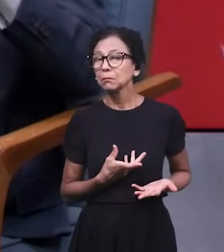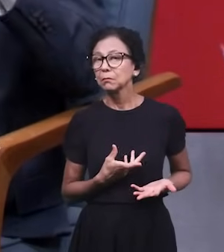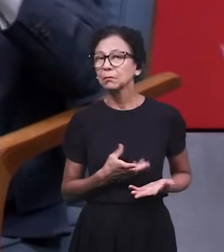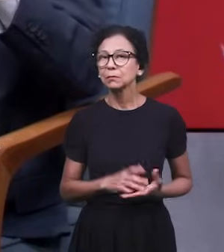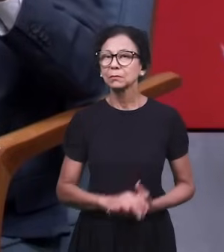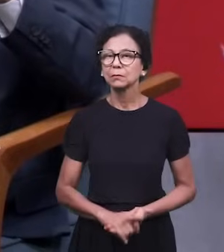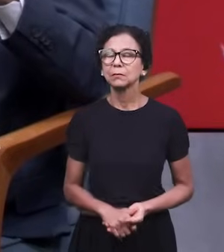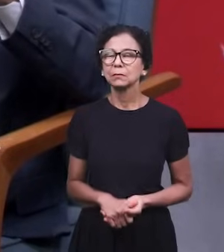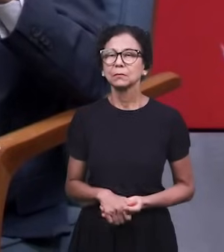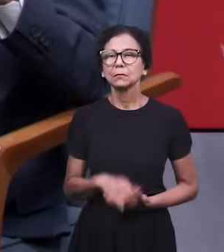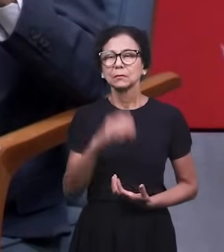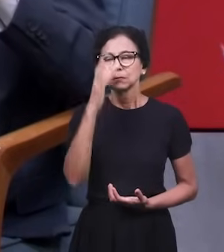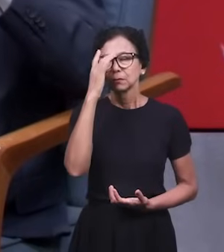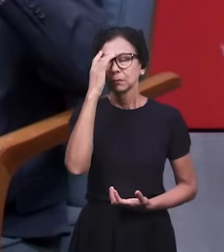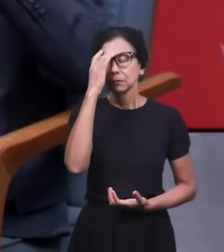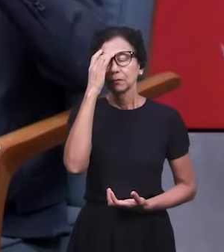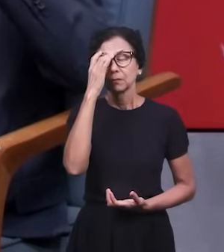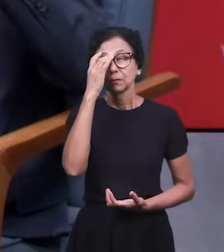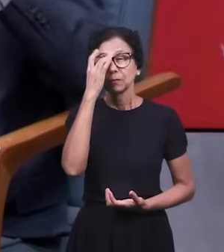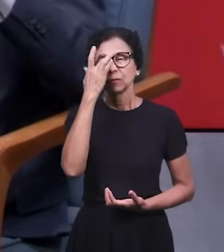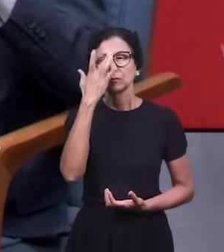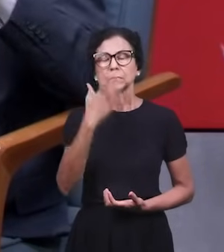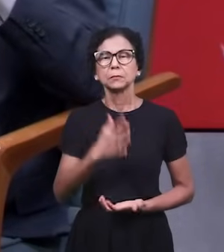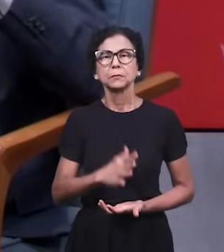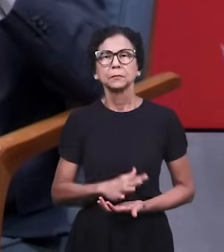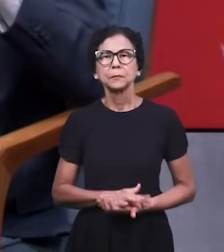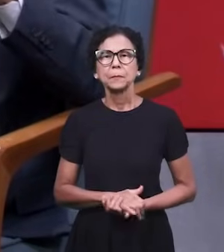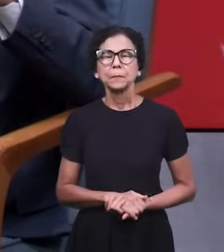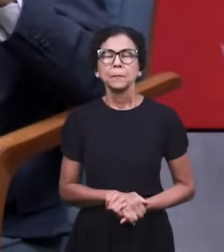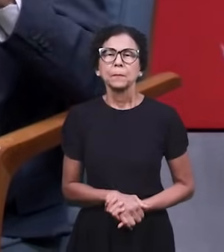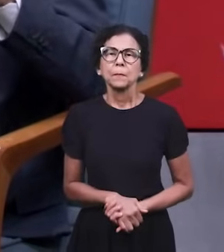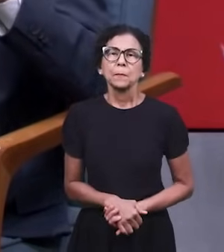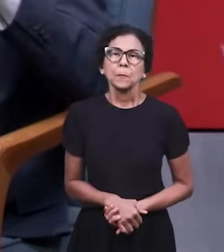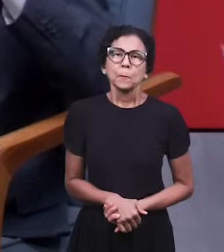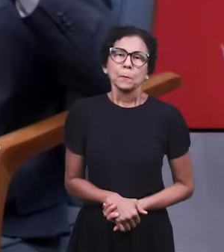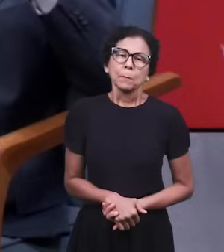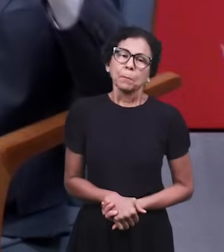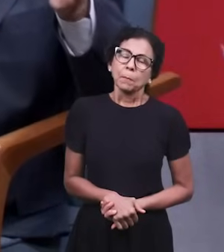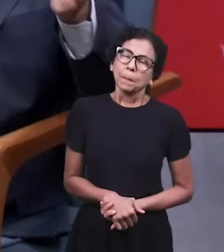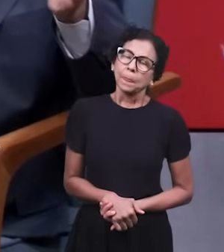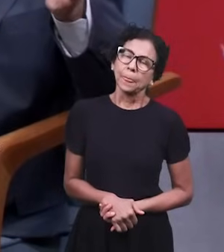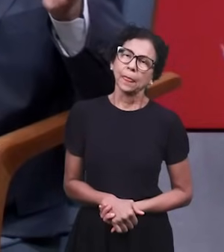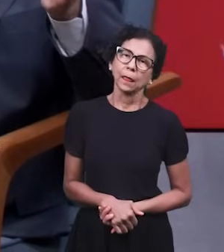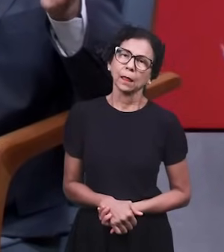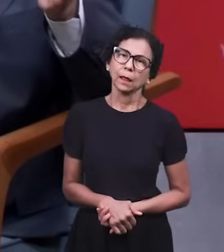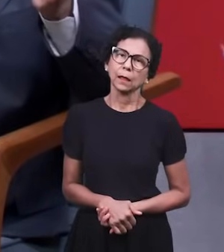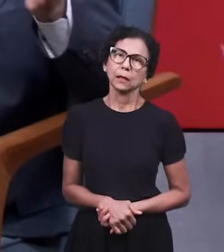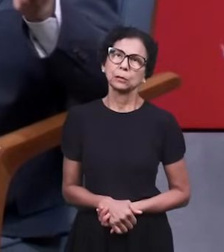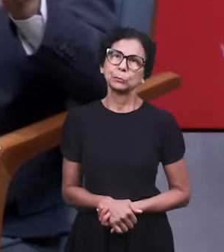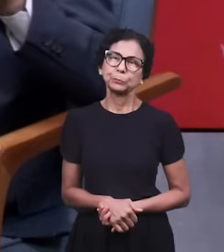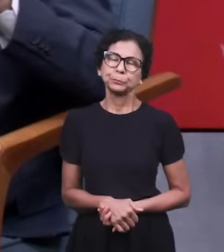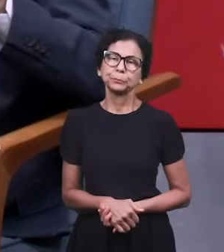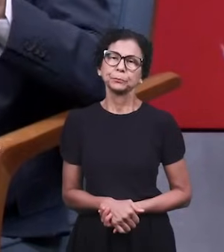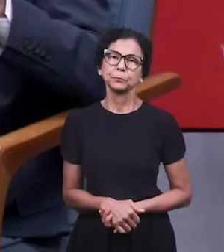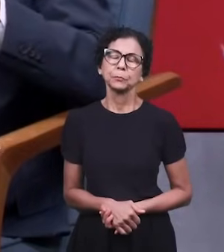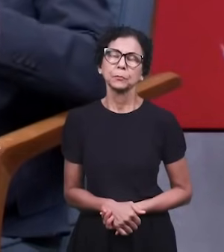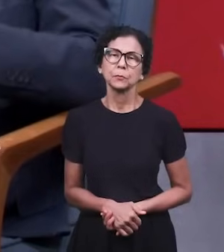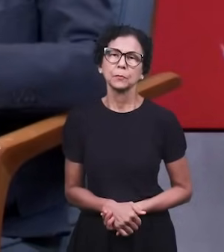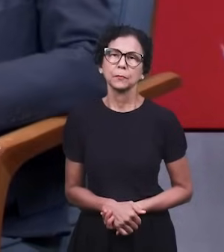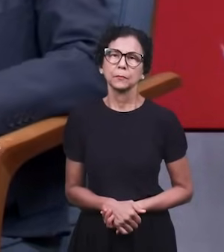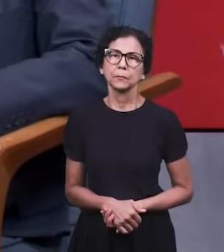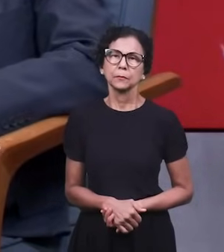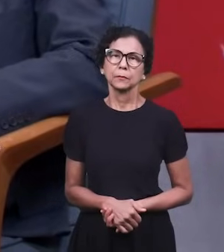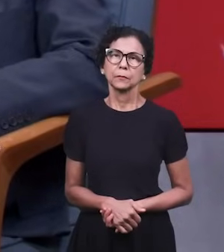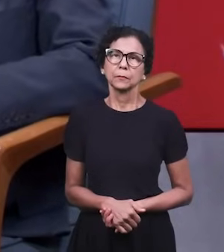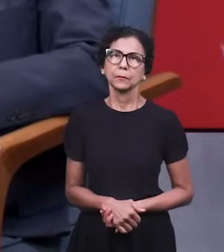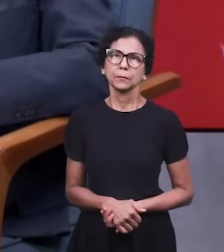houve um momento onde tinha necessidade de discernir o que era do Espírito Santo do que não era do